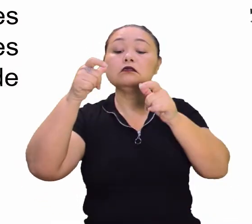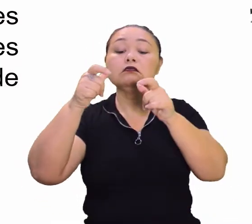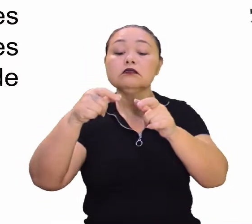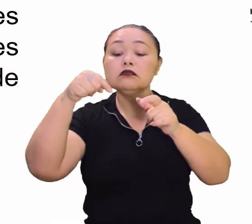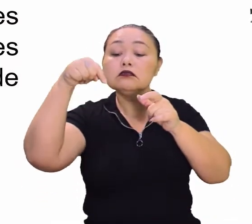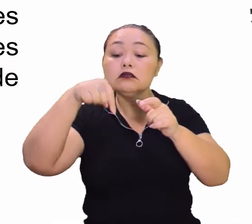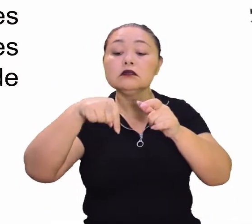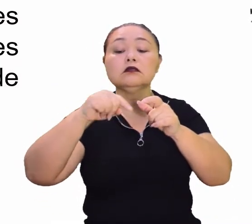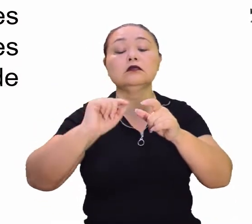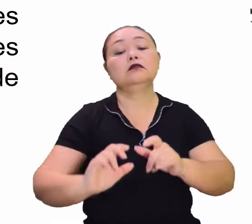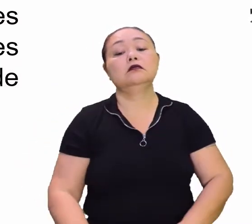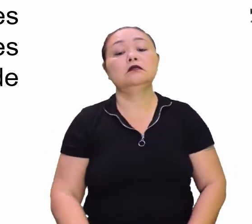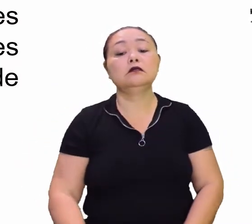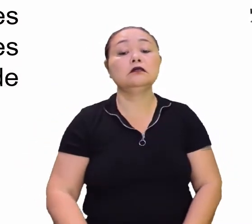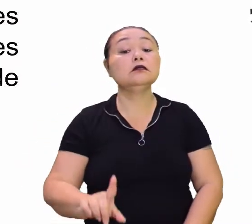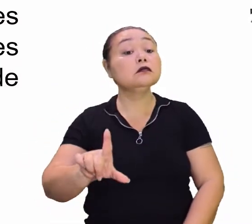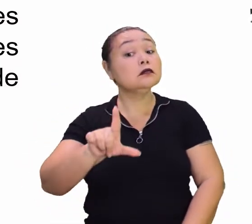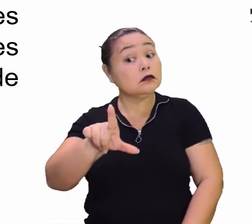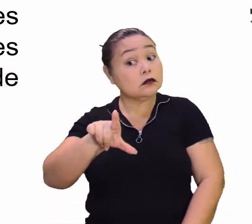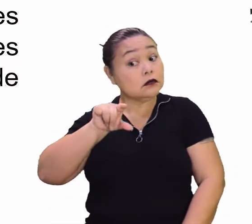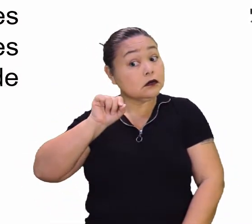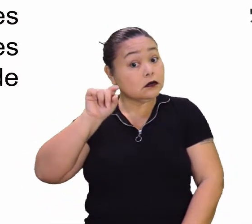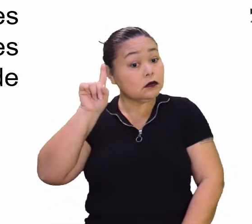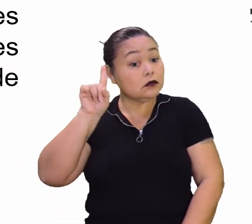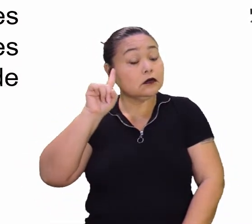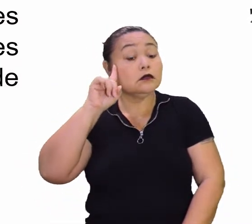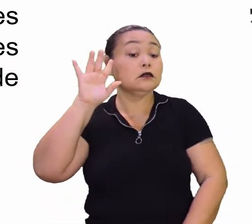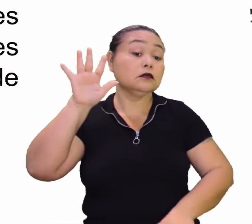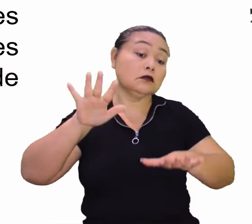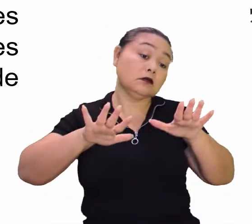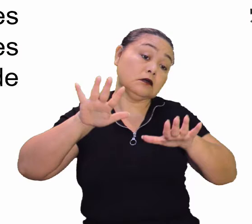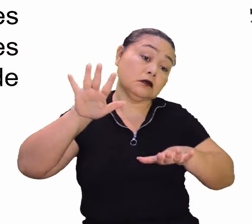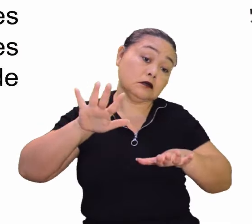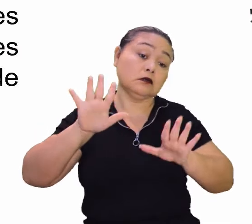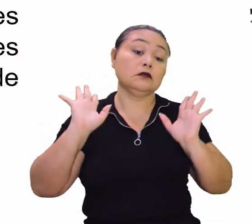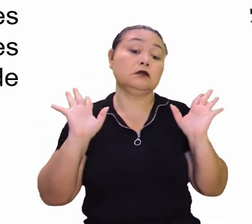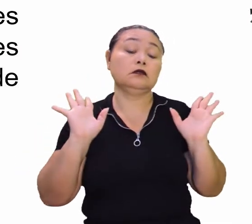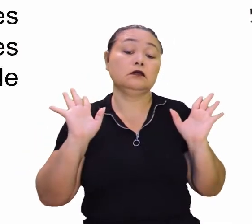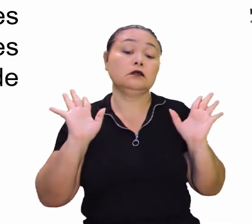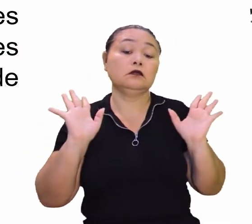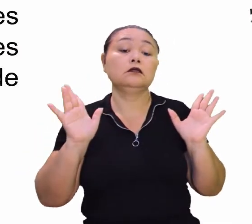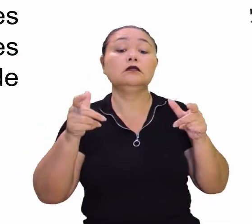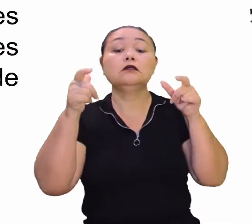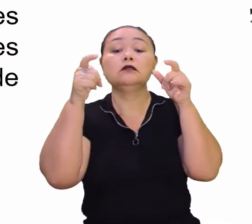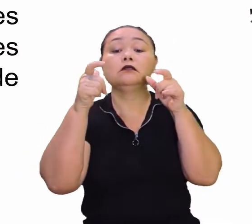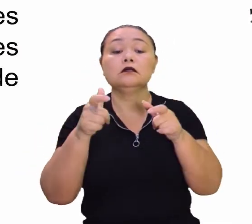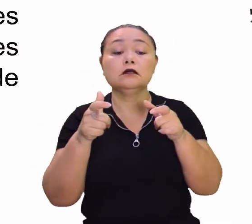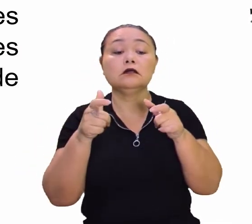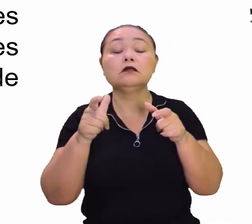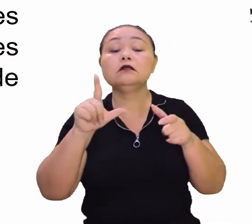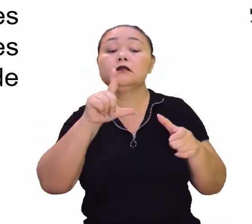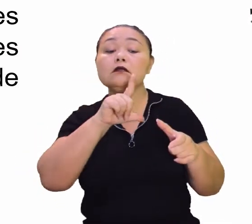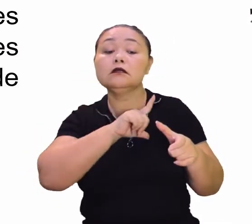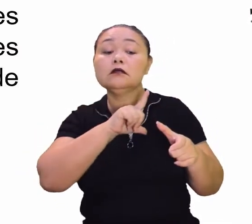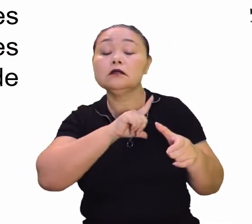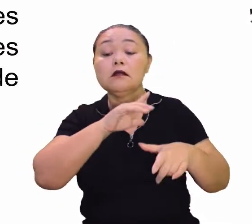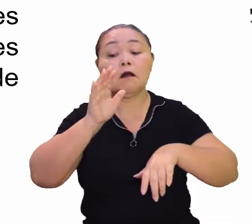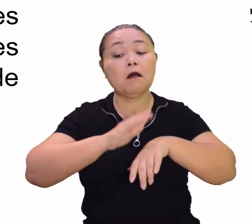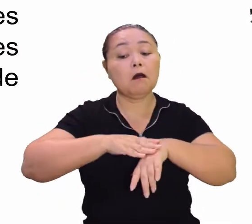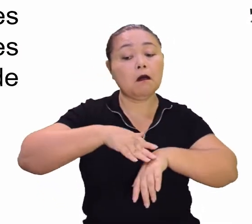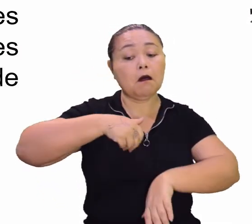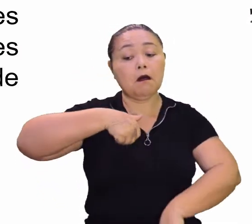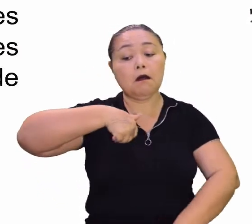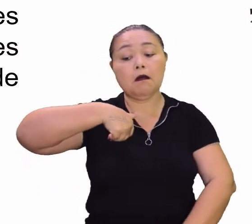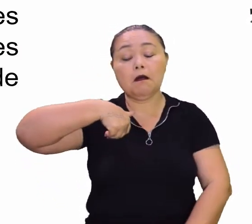localidade. Exato. Essa escolha geralmente recai sobre um lugar que ofereça